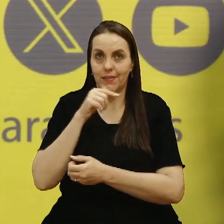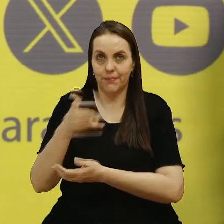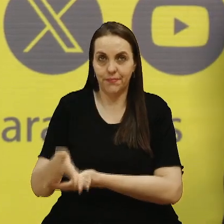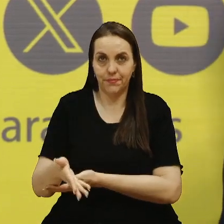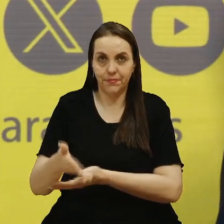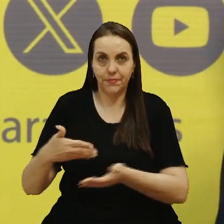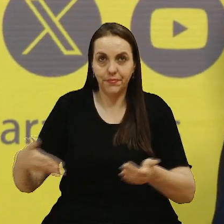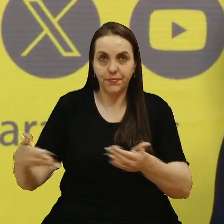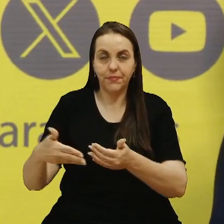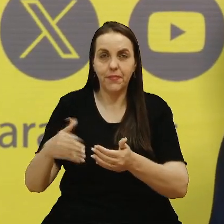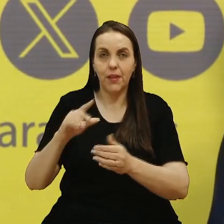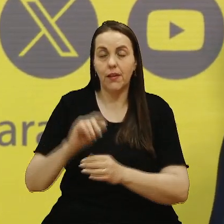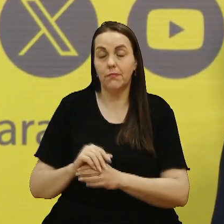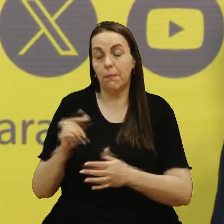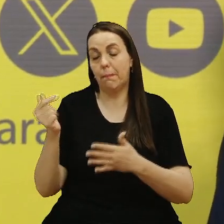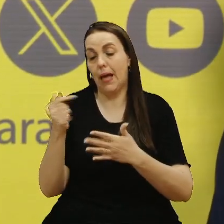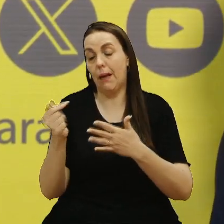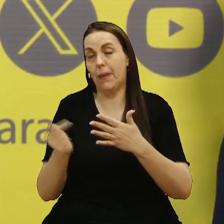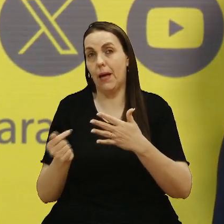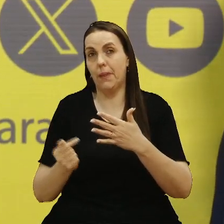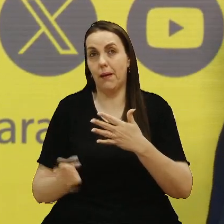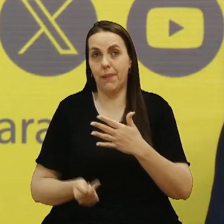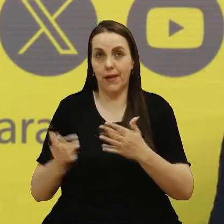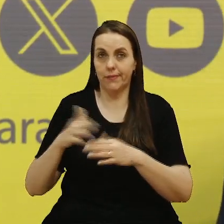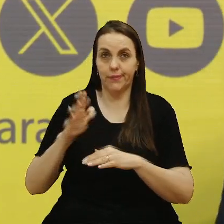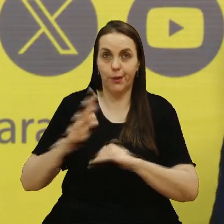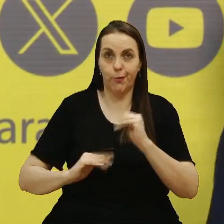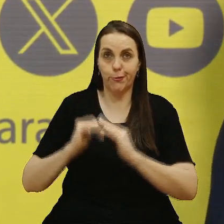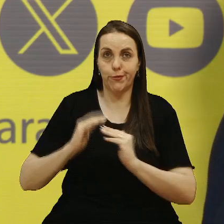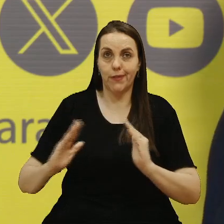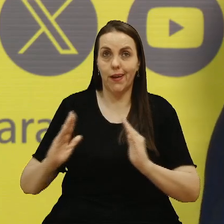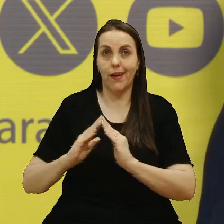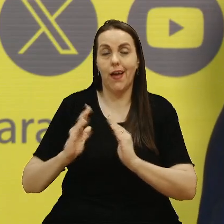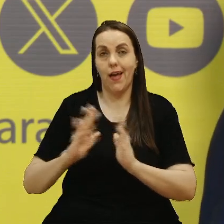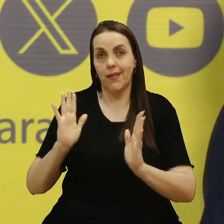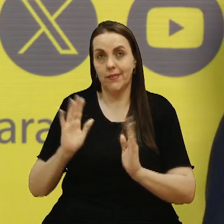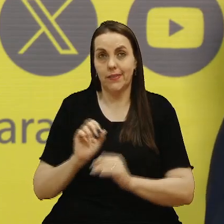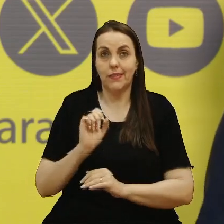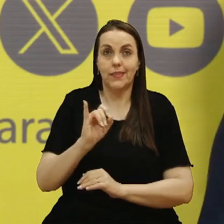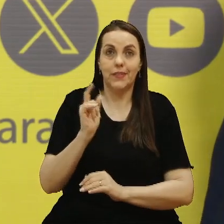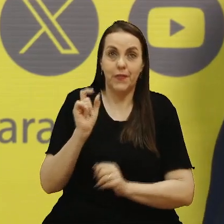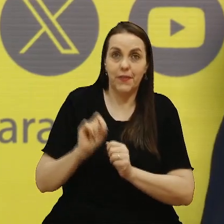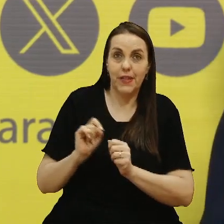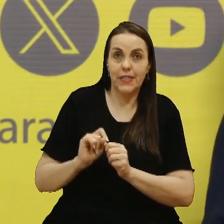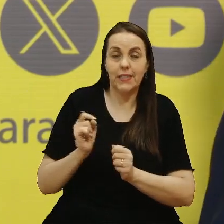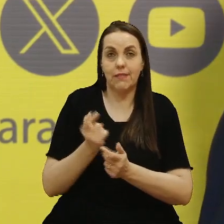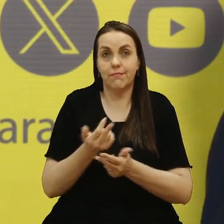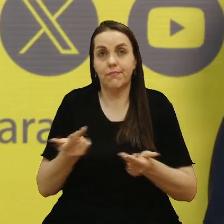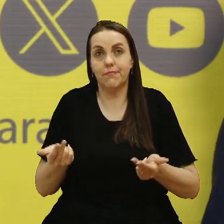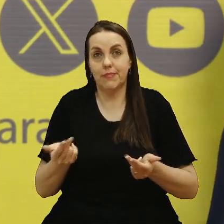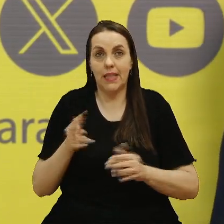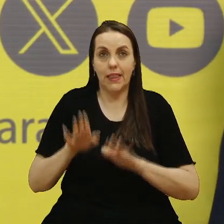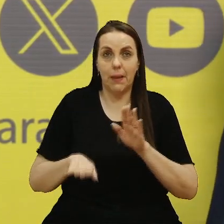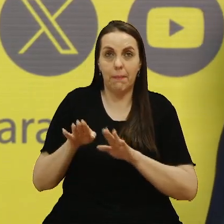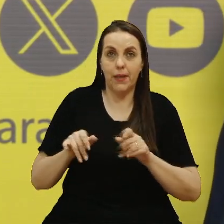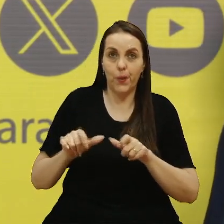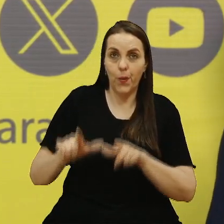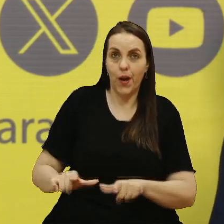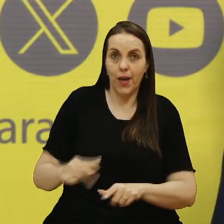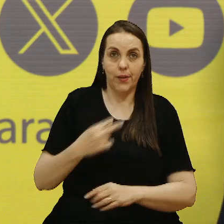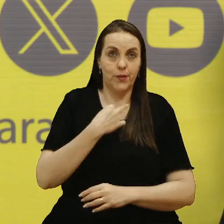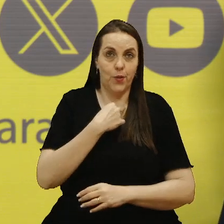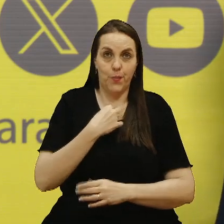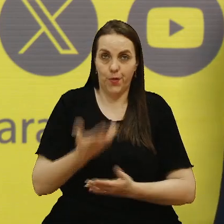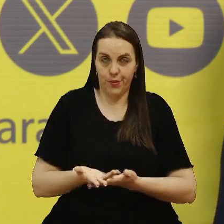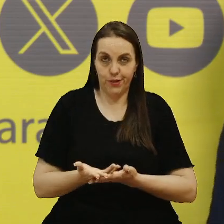1 milhão de critérios para te poder construir uma casa e olha lá para te conseguir fazer isso, talvez muitas vezes, dependendo do lugar, nem isso não pode.